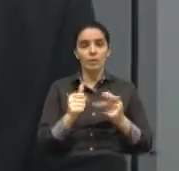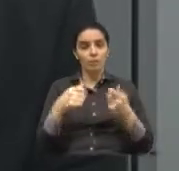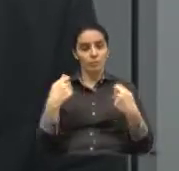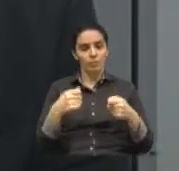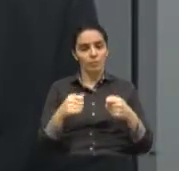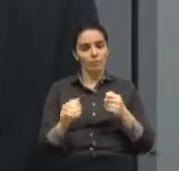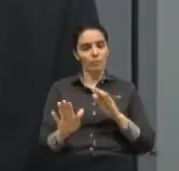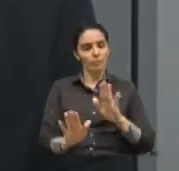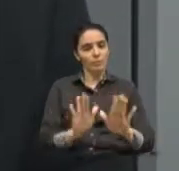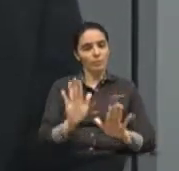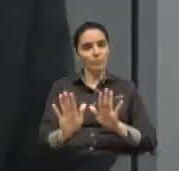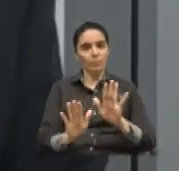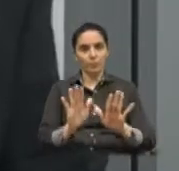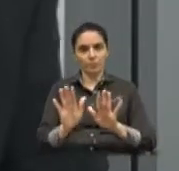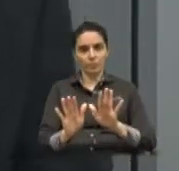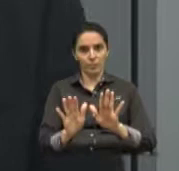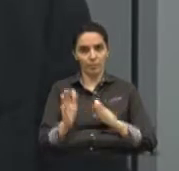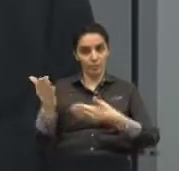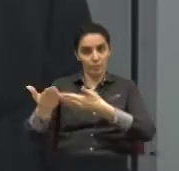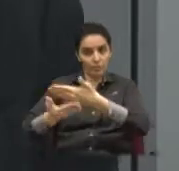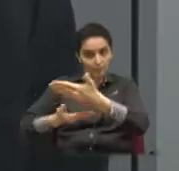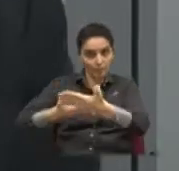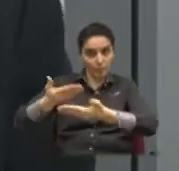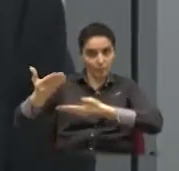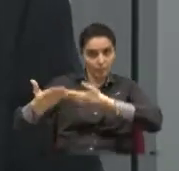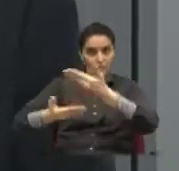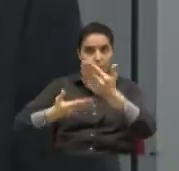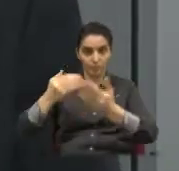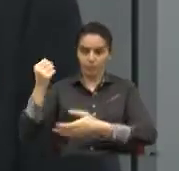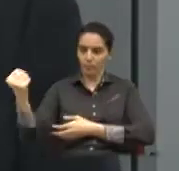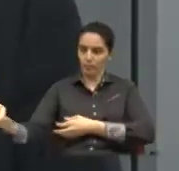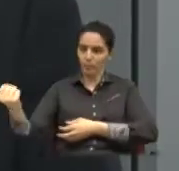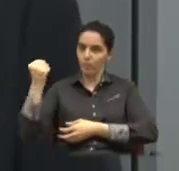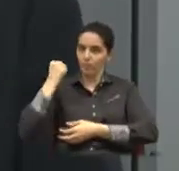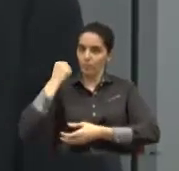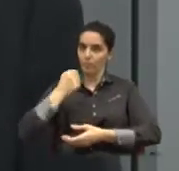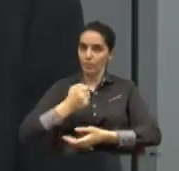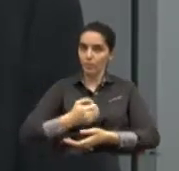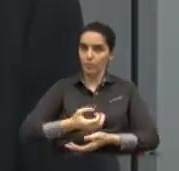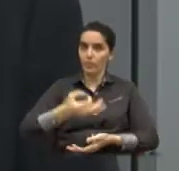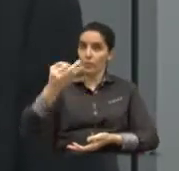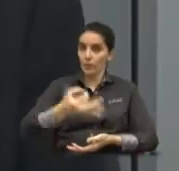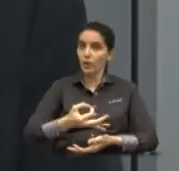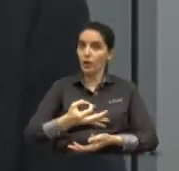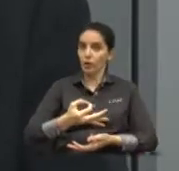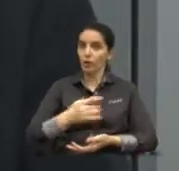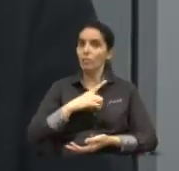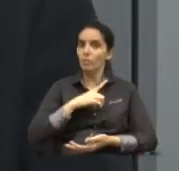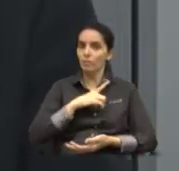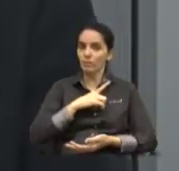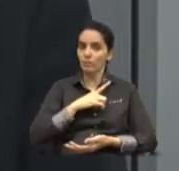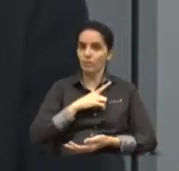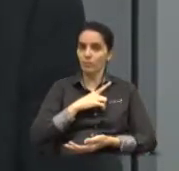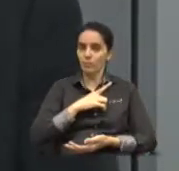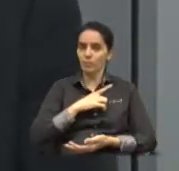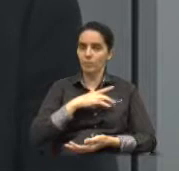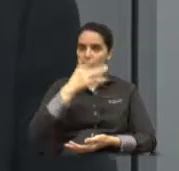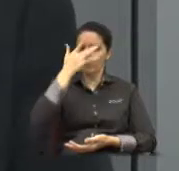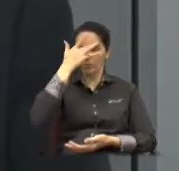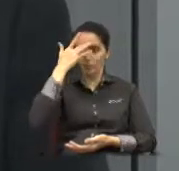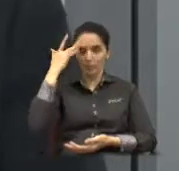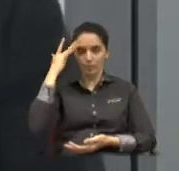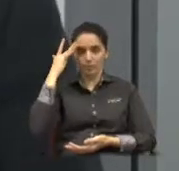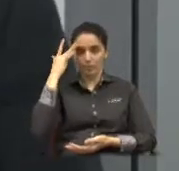mais compartilhado. E eu acho que as academias têm, sim, a obrigação de ter um profissional, no caso, um paramédico, ou